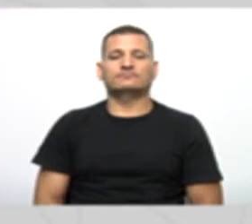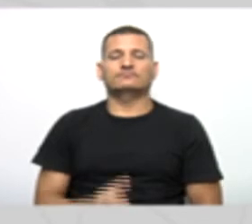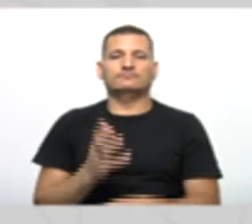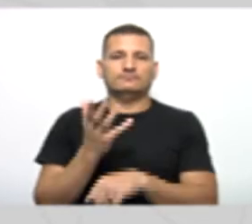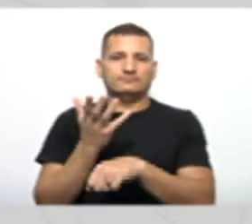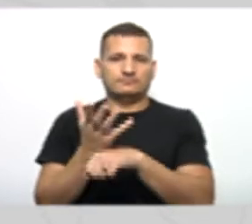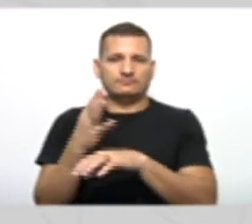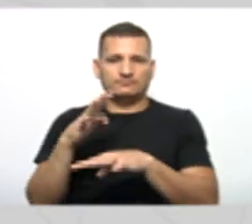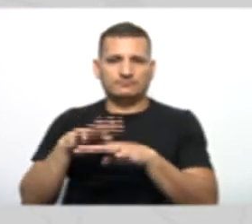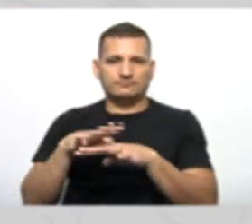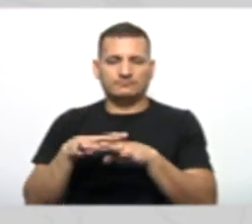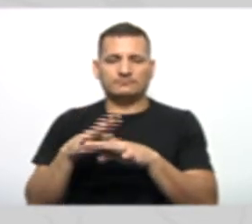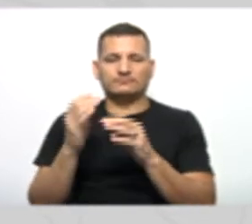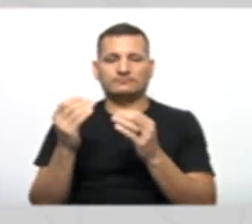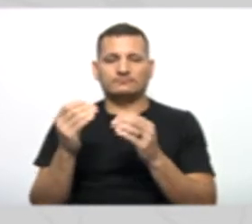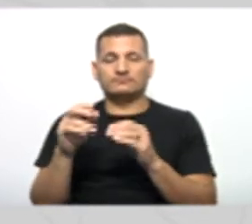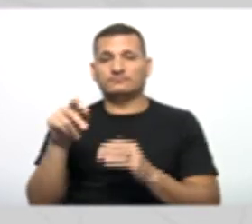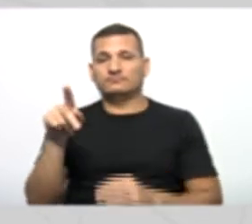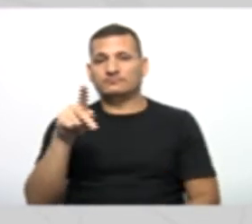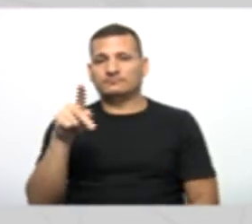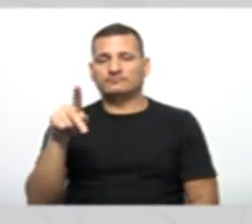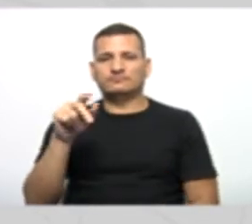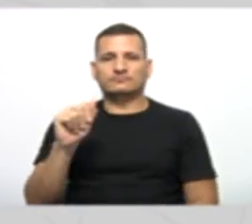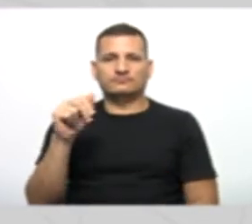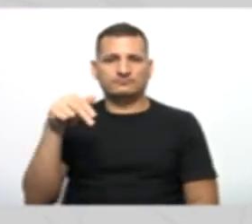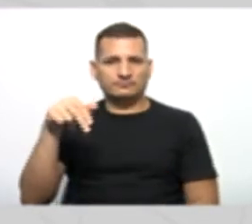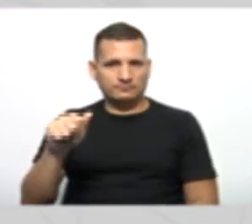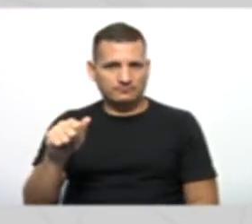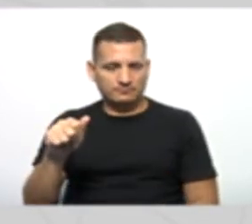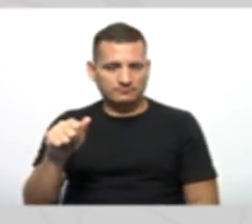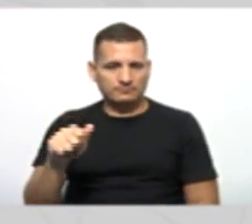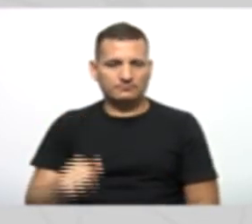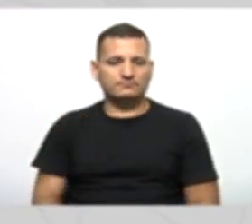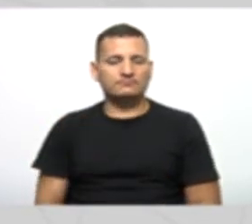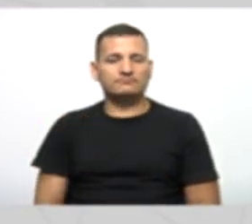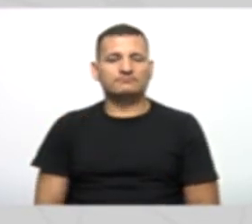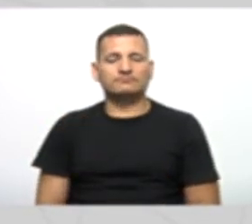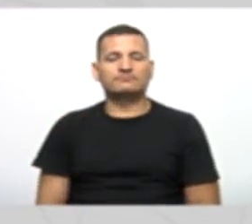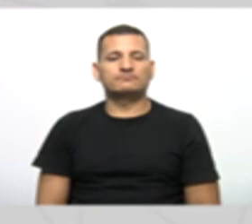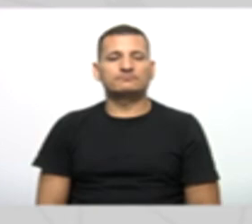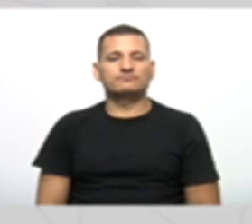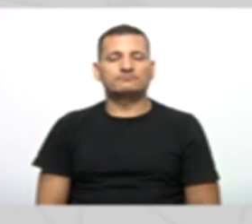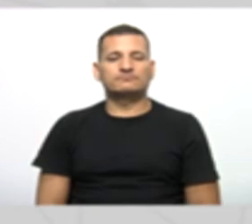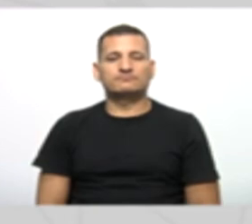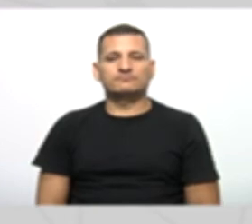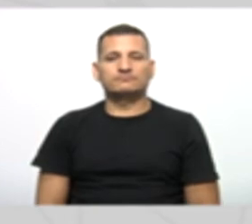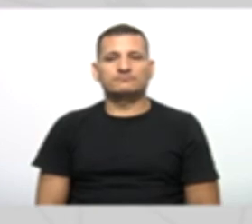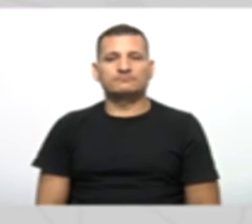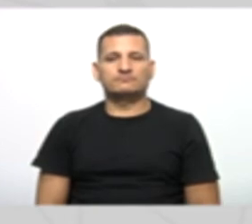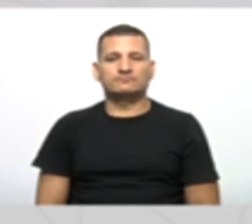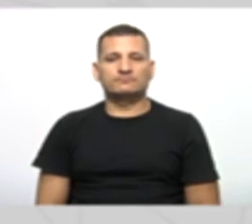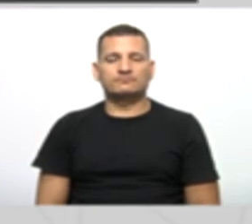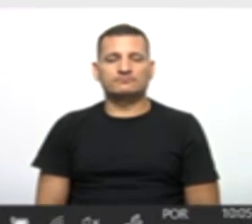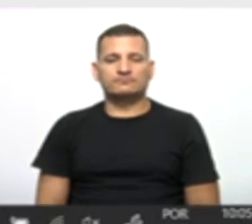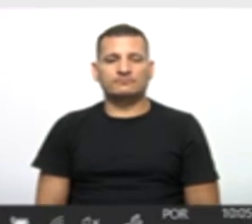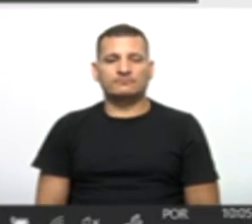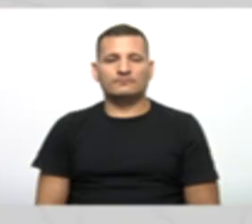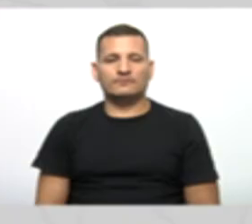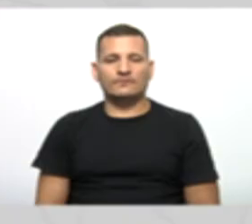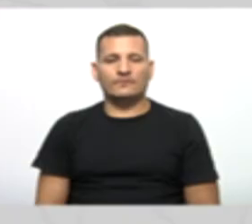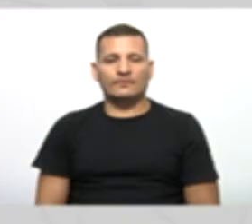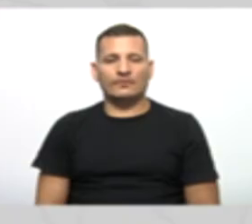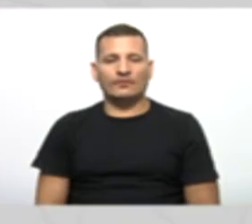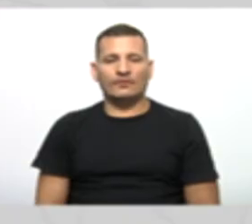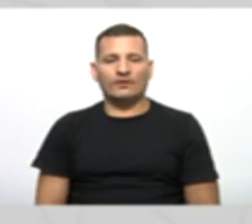matemática e o nome da professora, Ana. Tranquilo? Então, parabéns aí ao pessoal que respondeu. Vamos